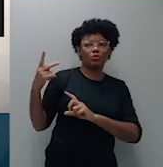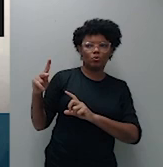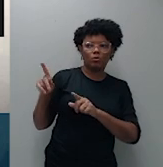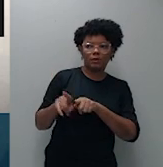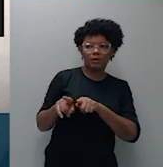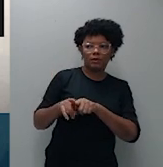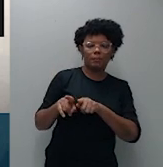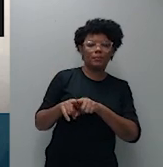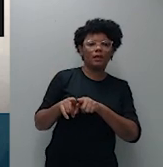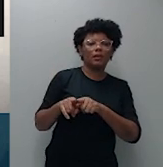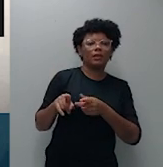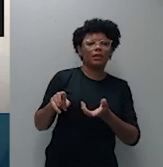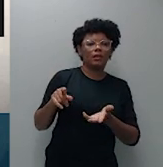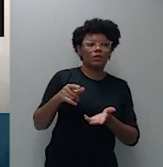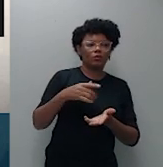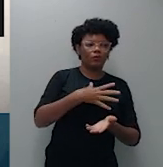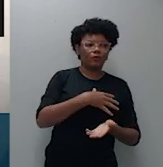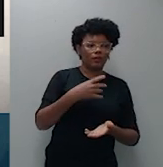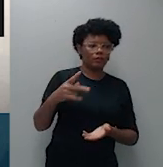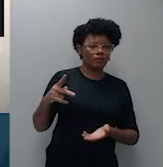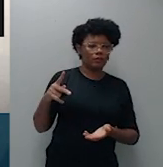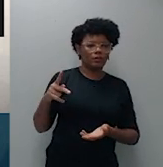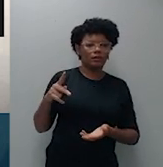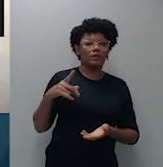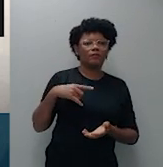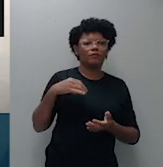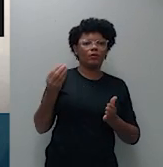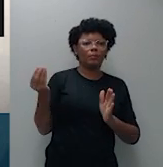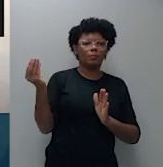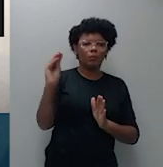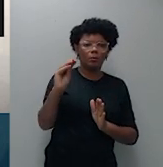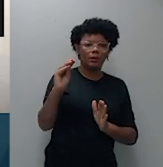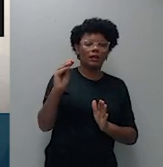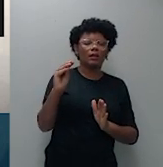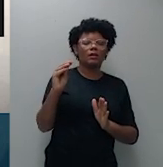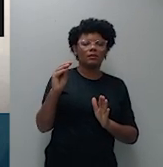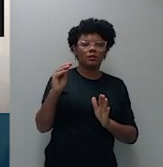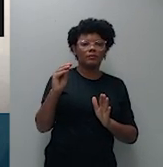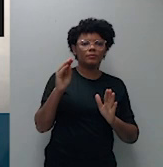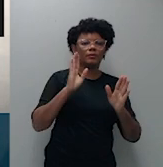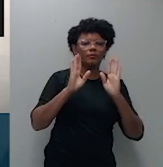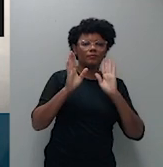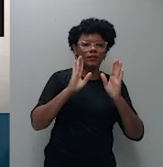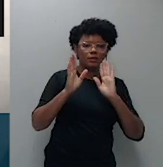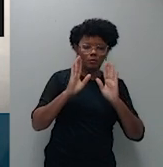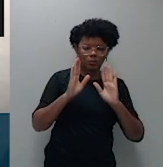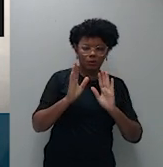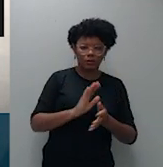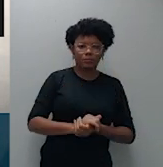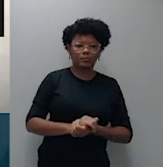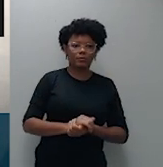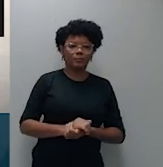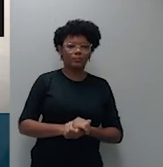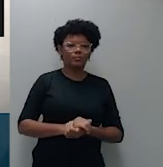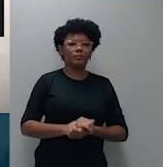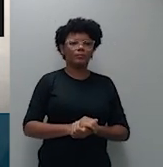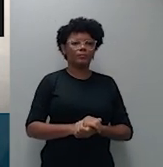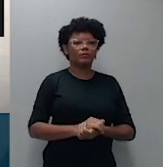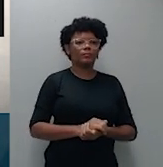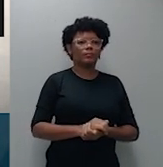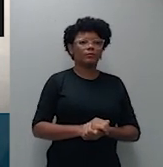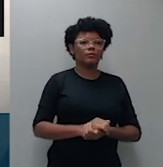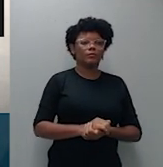que neste ato na qualidade de segundo o autor havia sido publicada em uma página da rede social Facebook